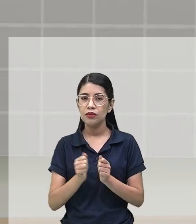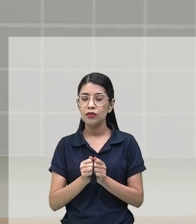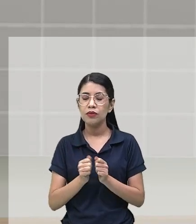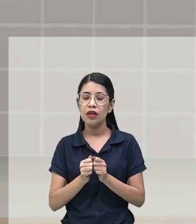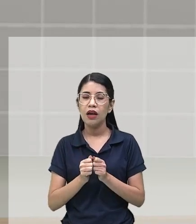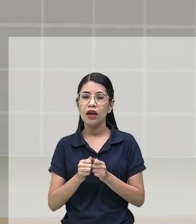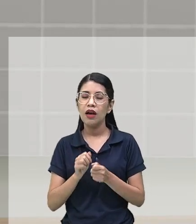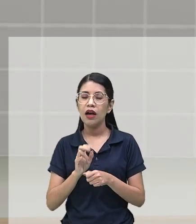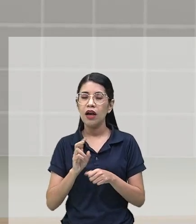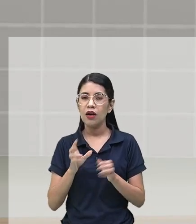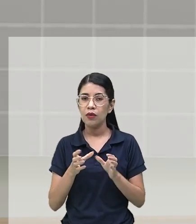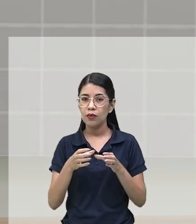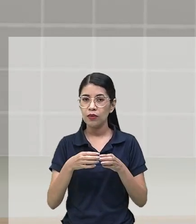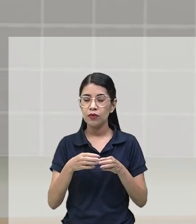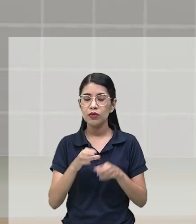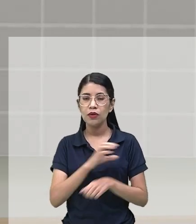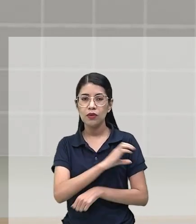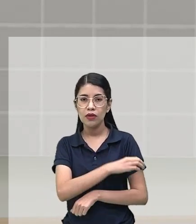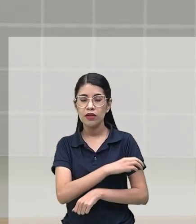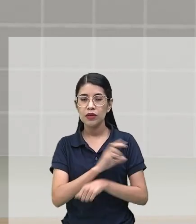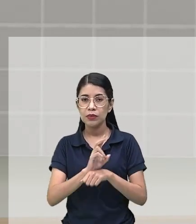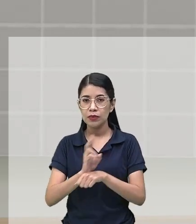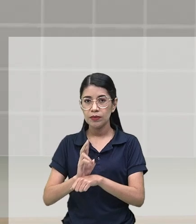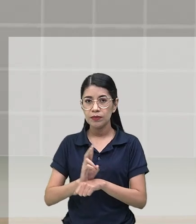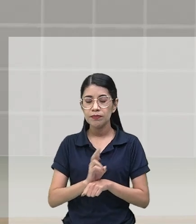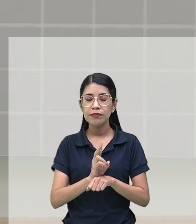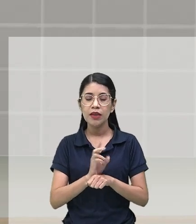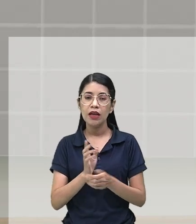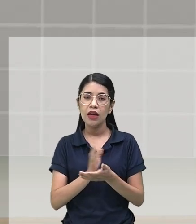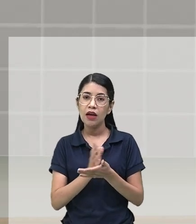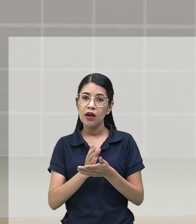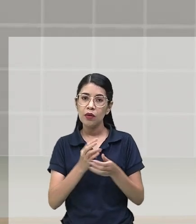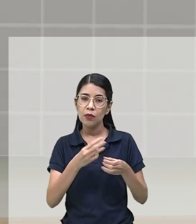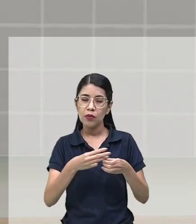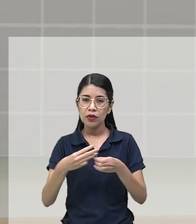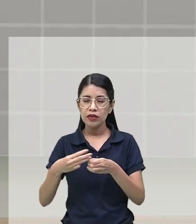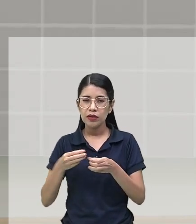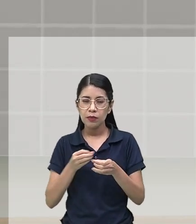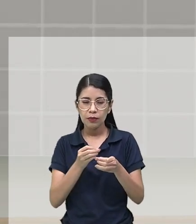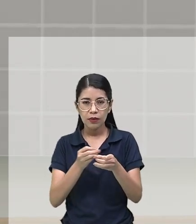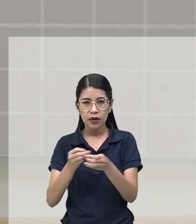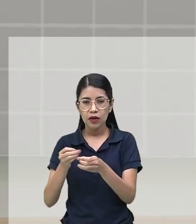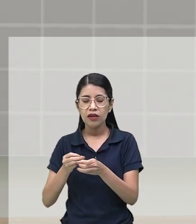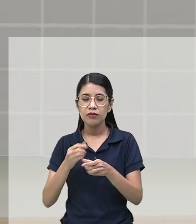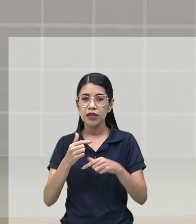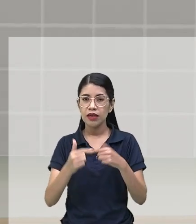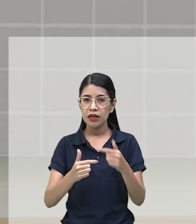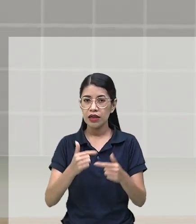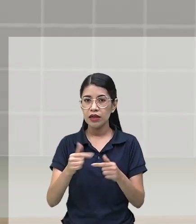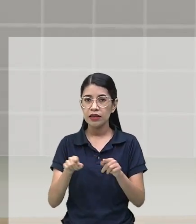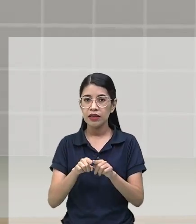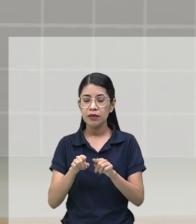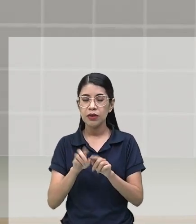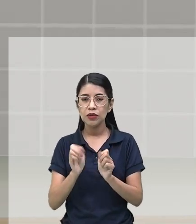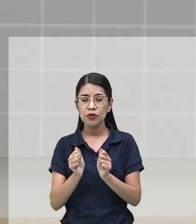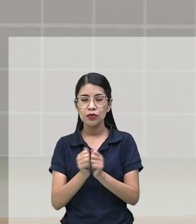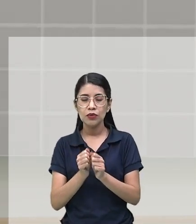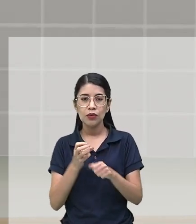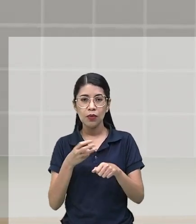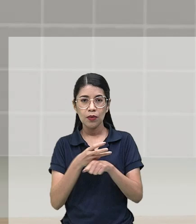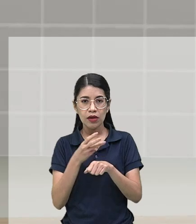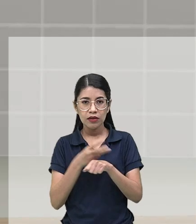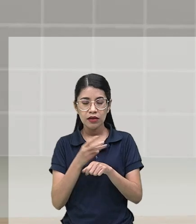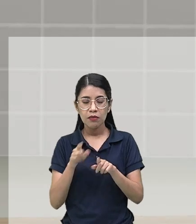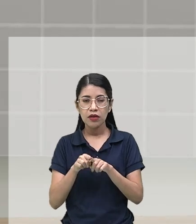coordenação de monitoramento, alguns municípios aí mais de pertinho, trabalhando aí no WhatsApp, né,